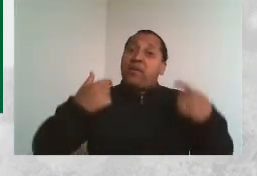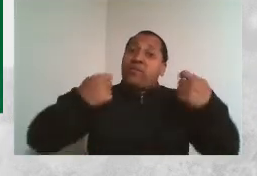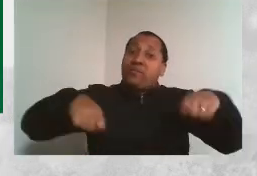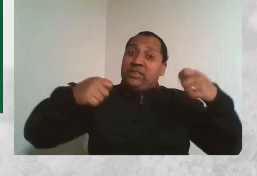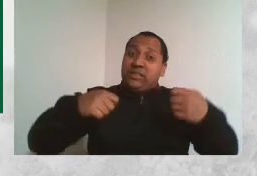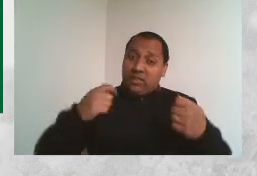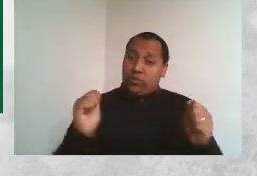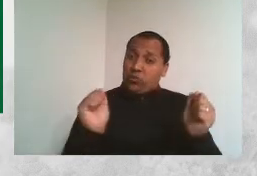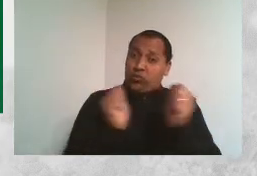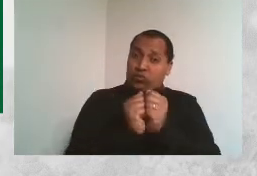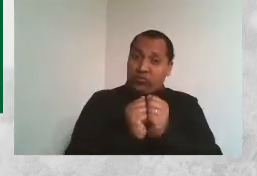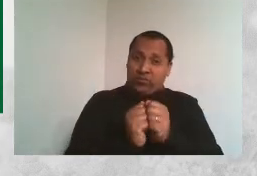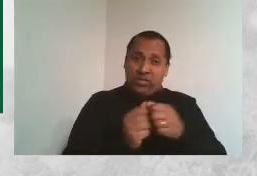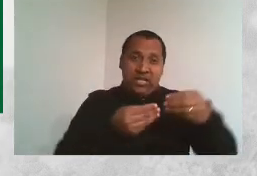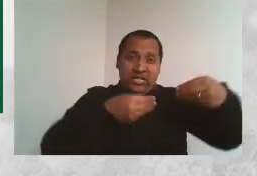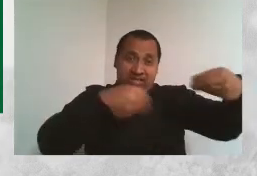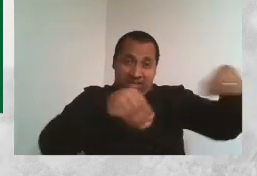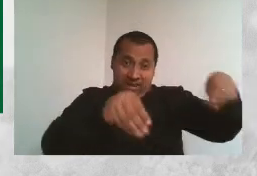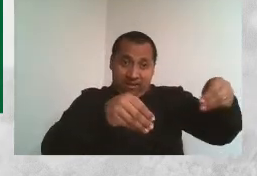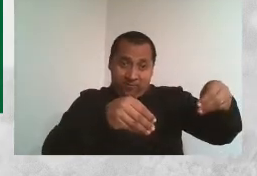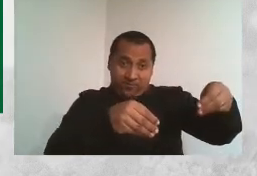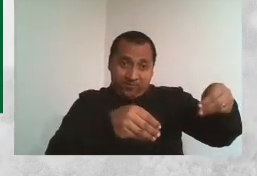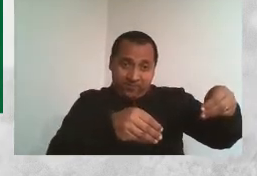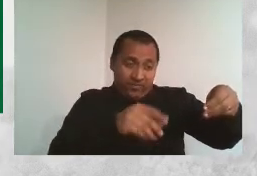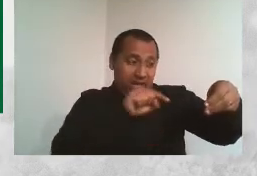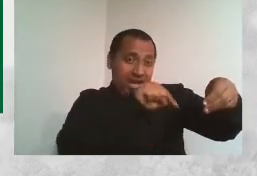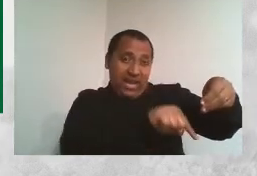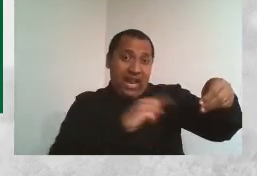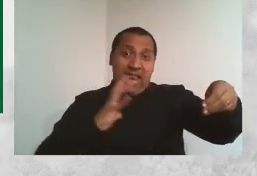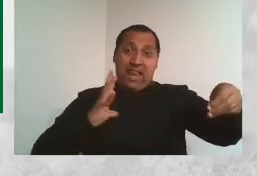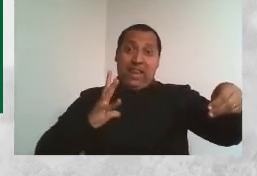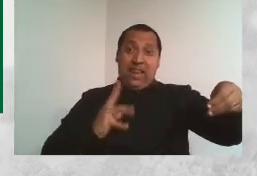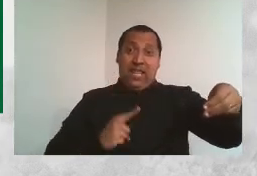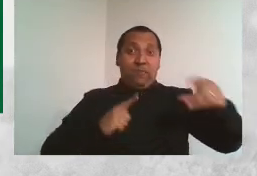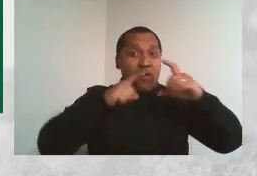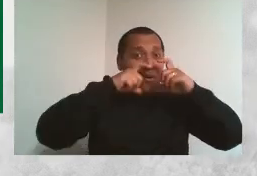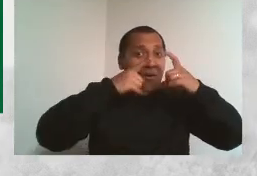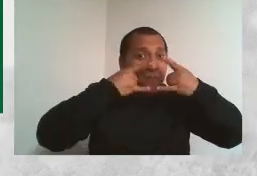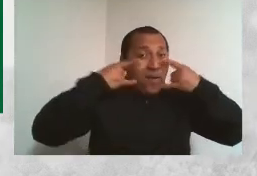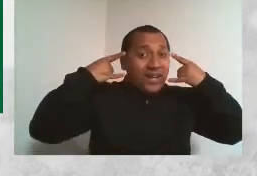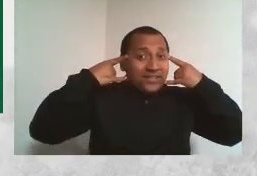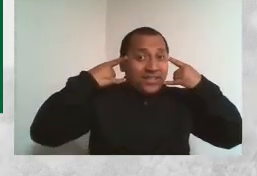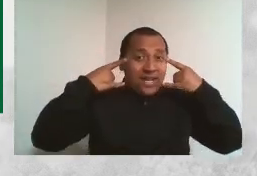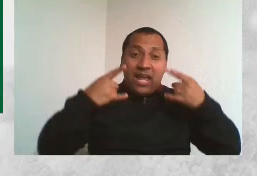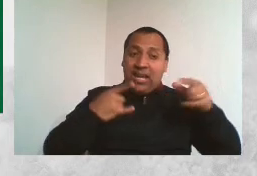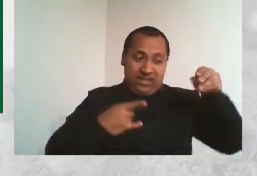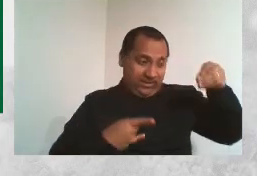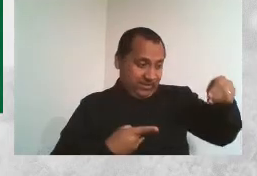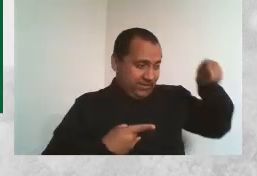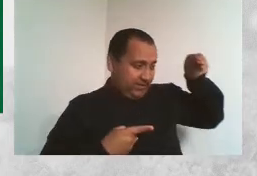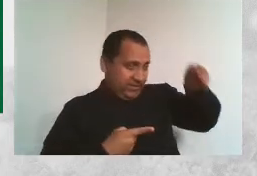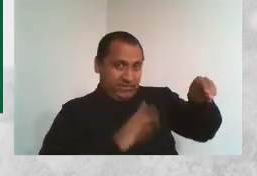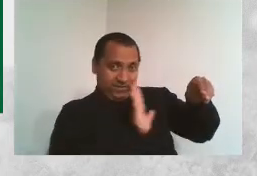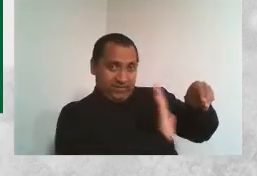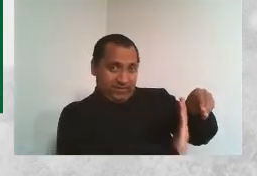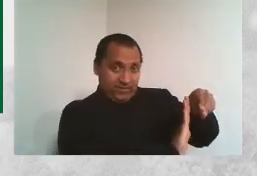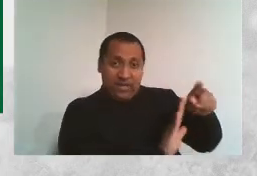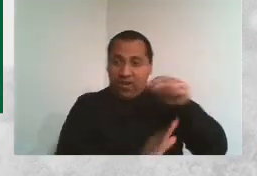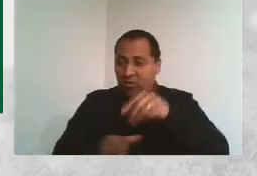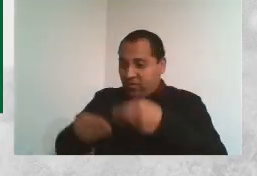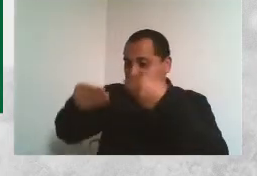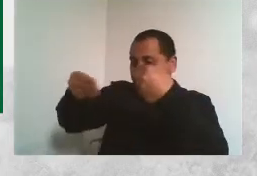saquinho com as máscaras limpas e outro saquinho para eu ir armazenando essas máscaras que eu